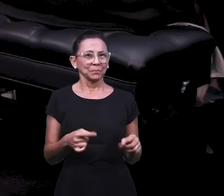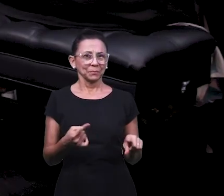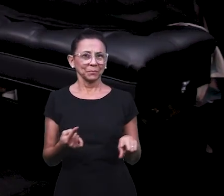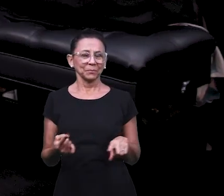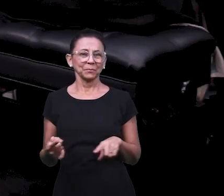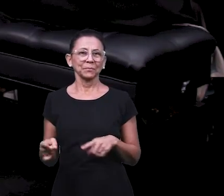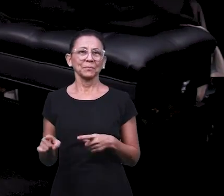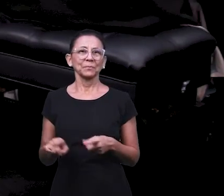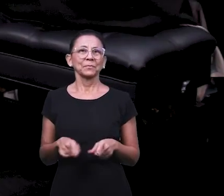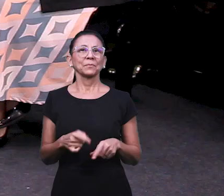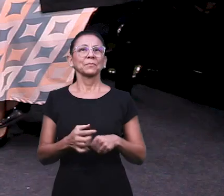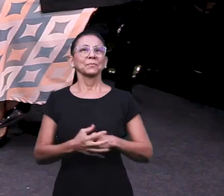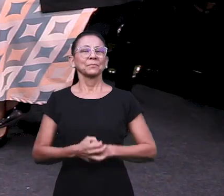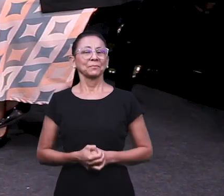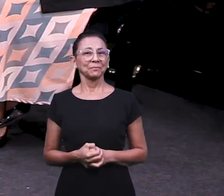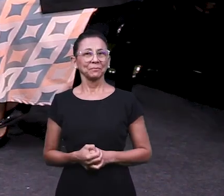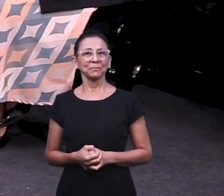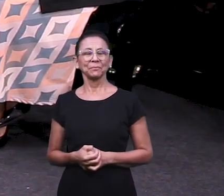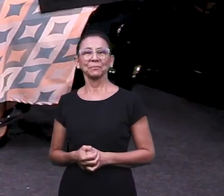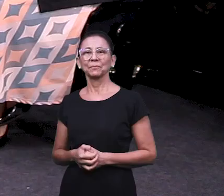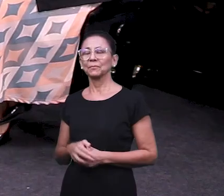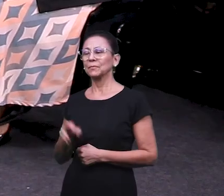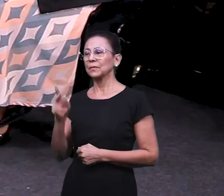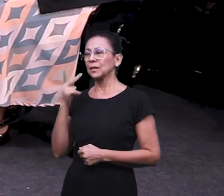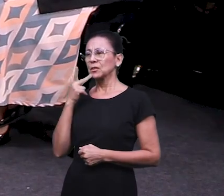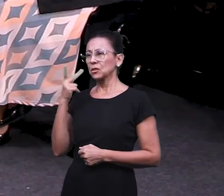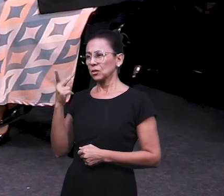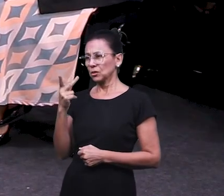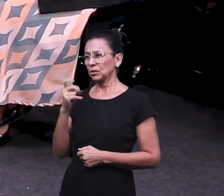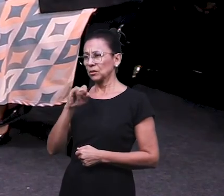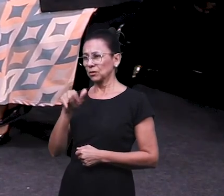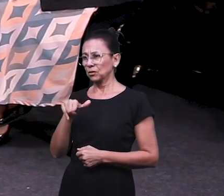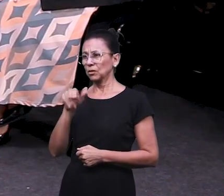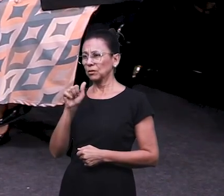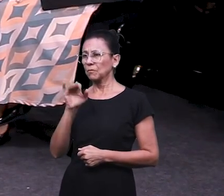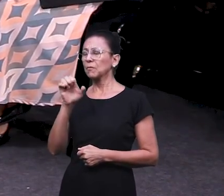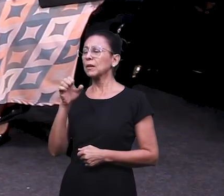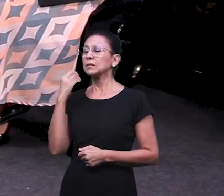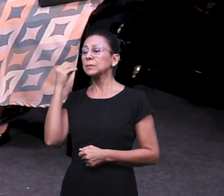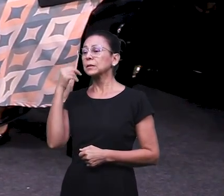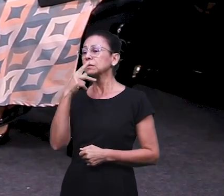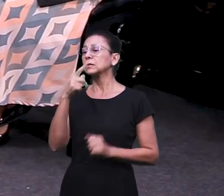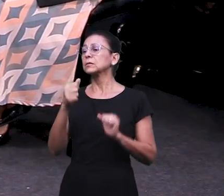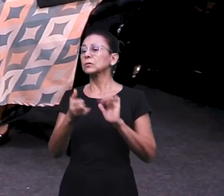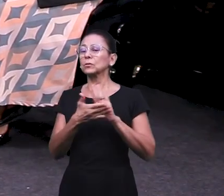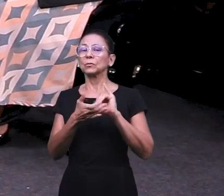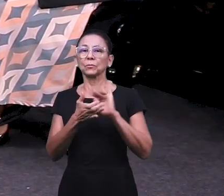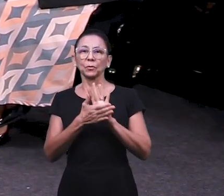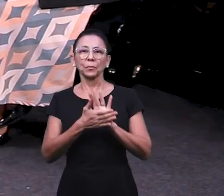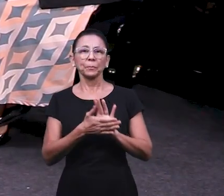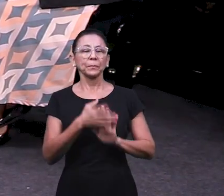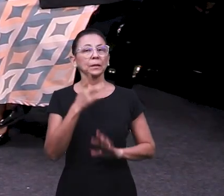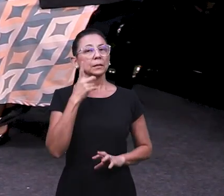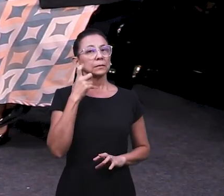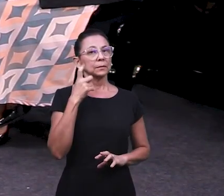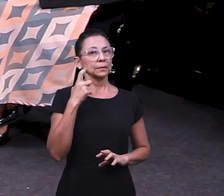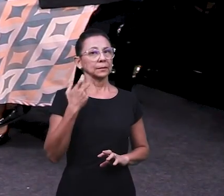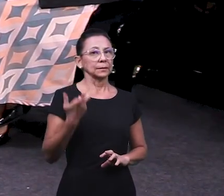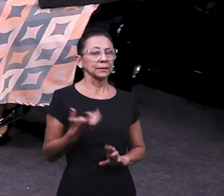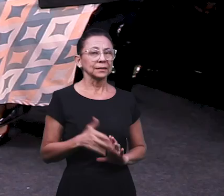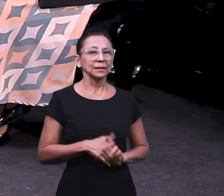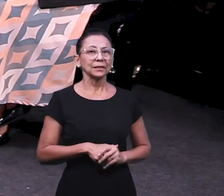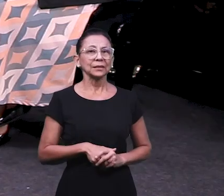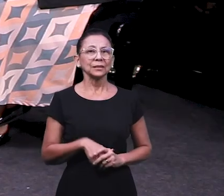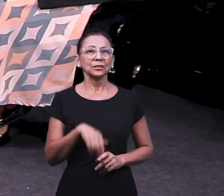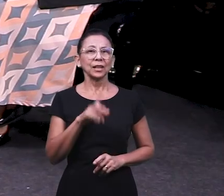Jane, fala um pouquinho então sobre a experiência desse louvor que vocês acabaram de cantar. Interessante que esse louvor é da